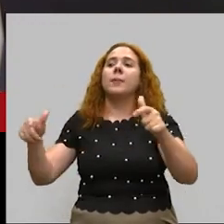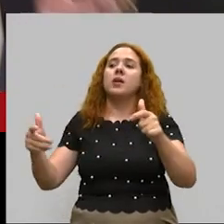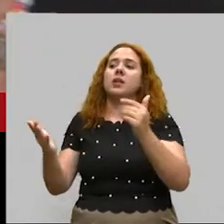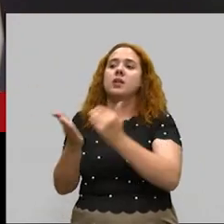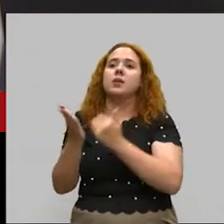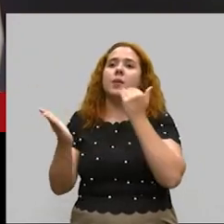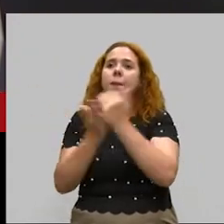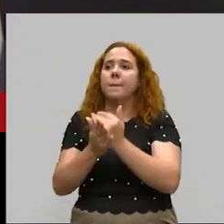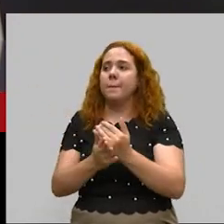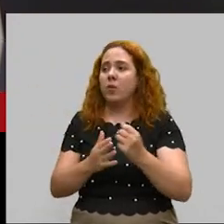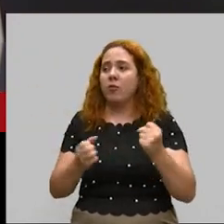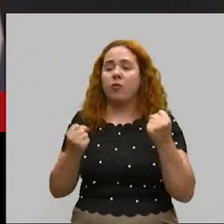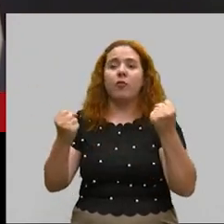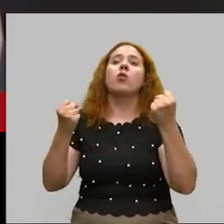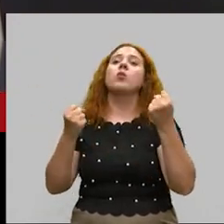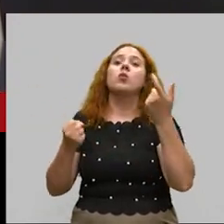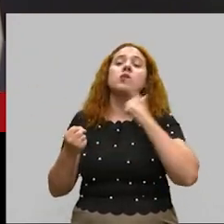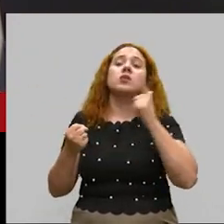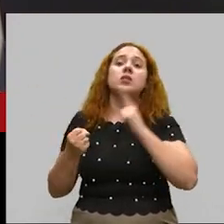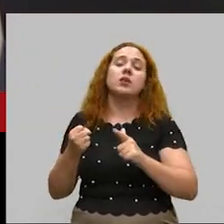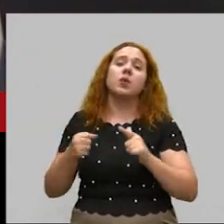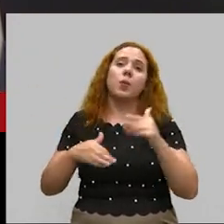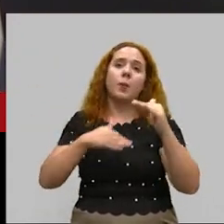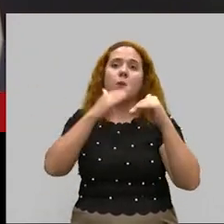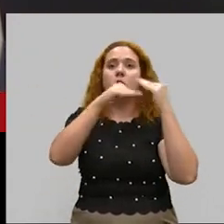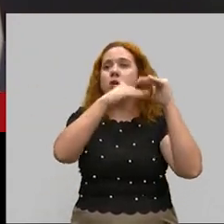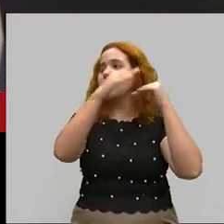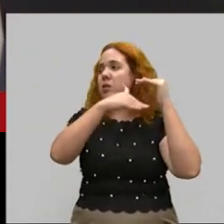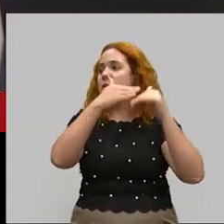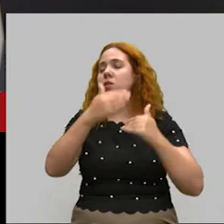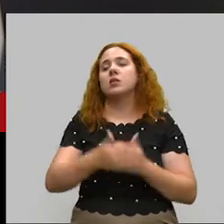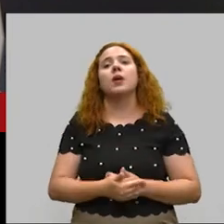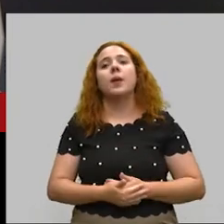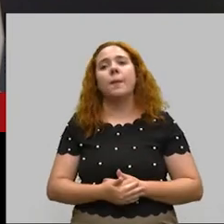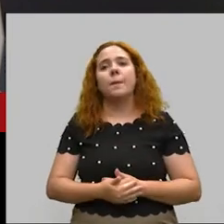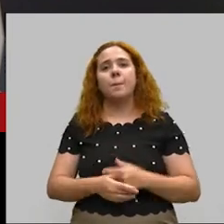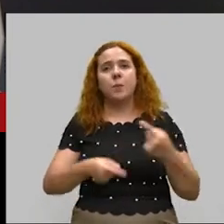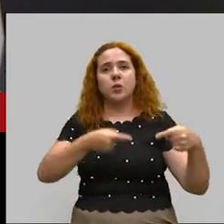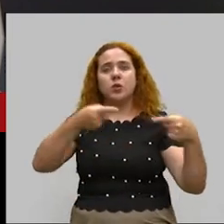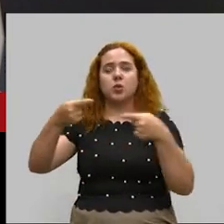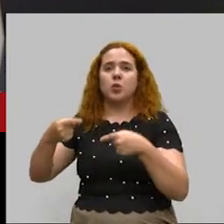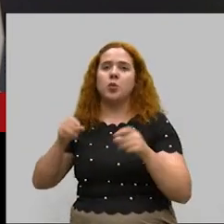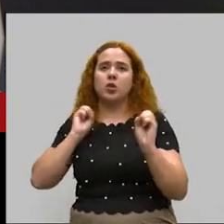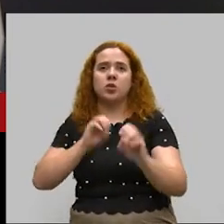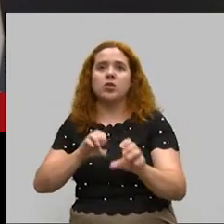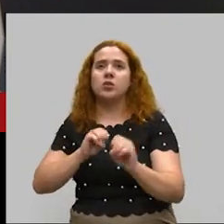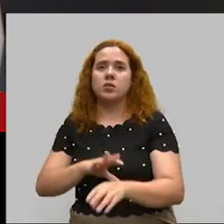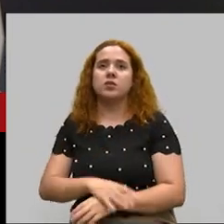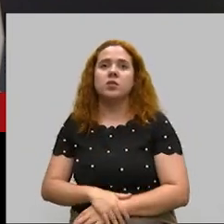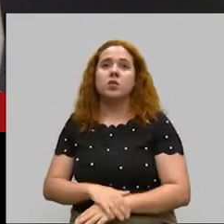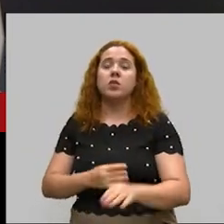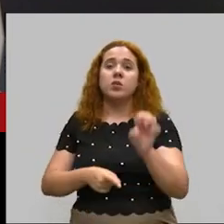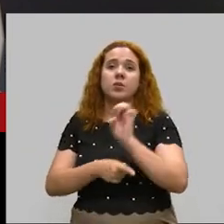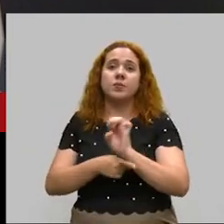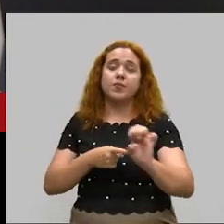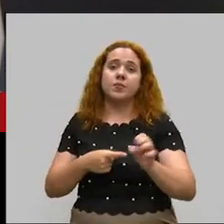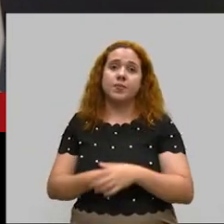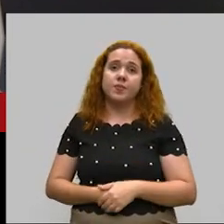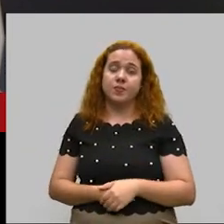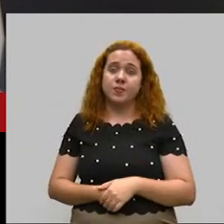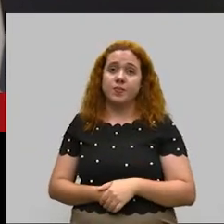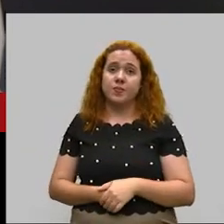Gigantes que nós construiremos e avançaremos numa política pública de Educação no campo no nosso estado cumprida a